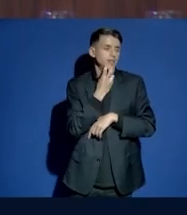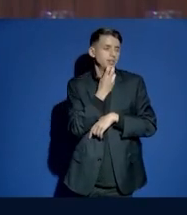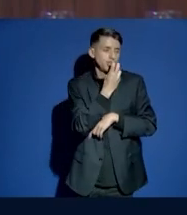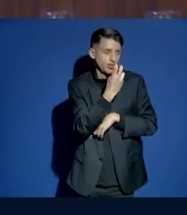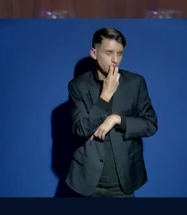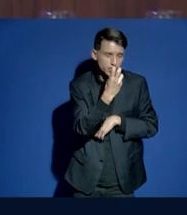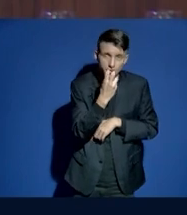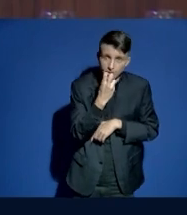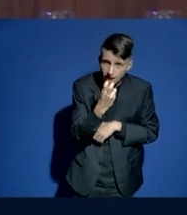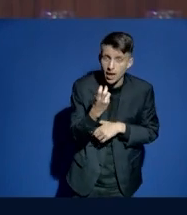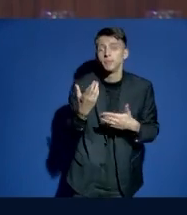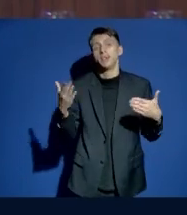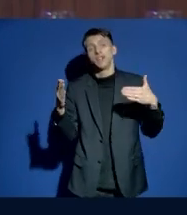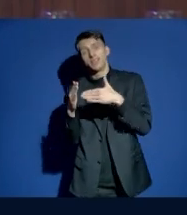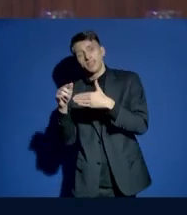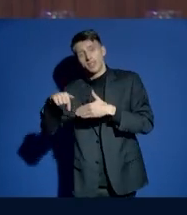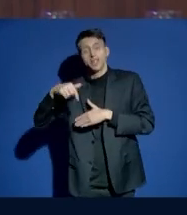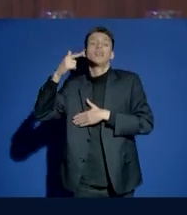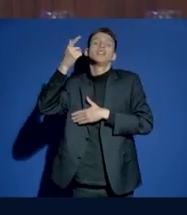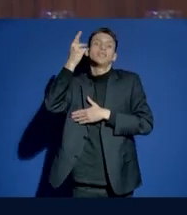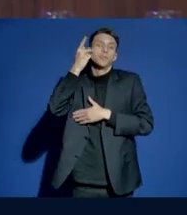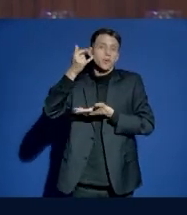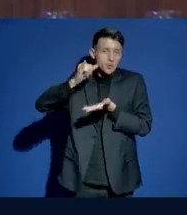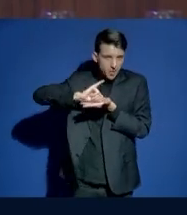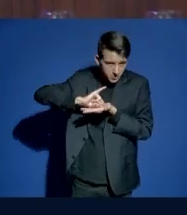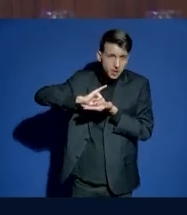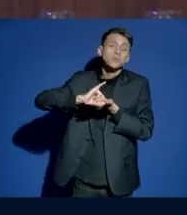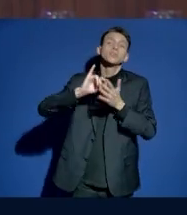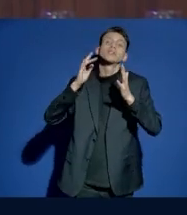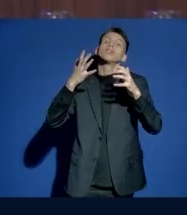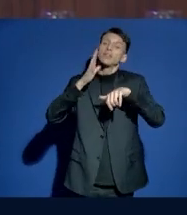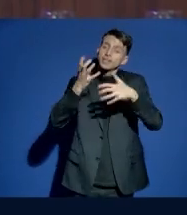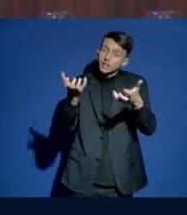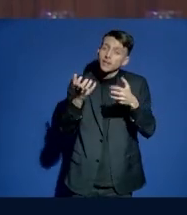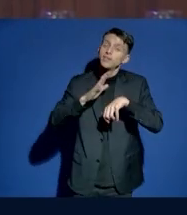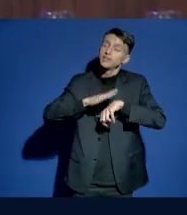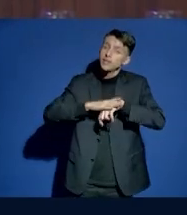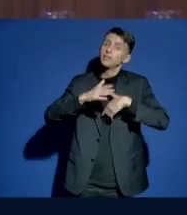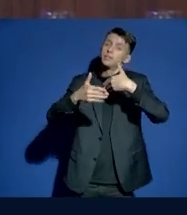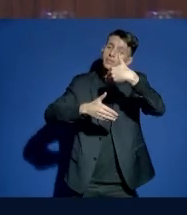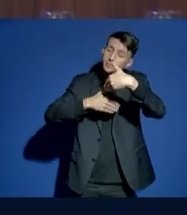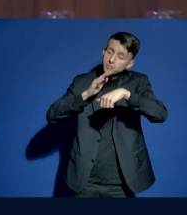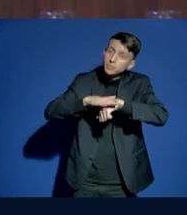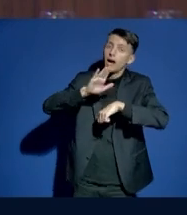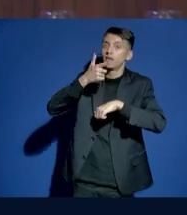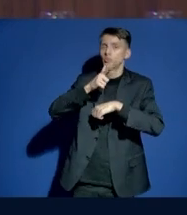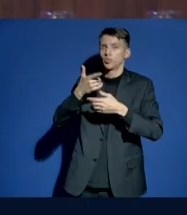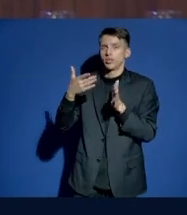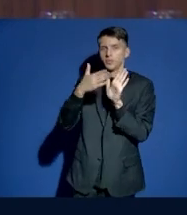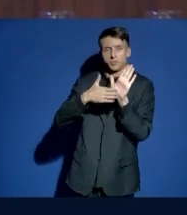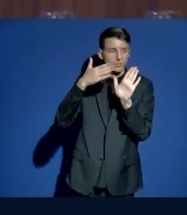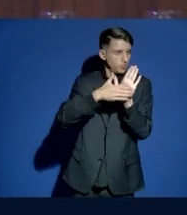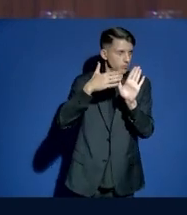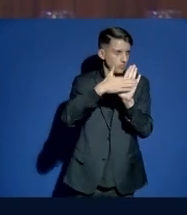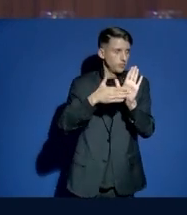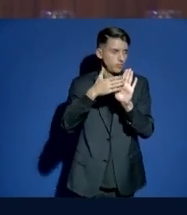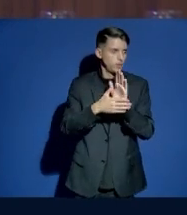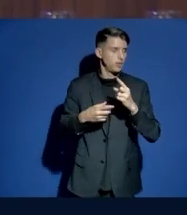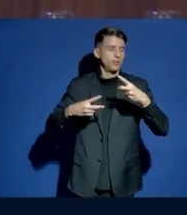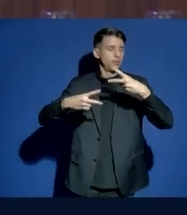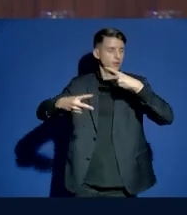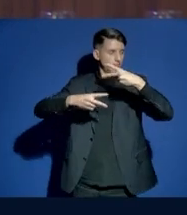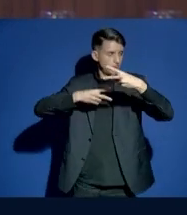São José dos Campos que a nossa ideia é irrigar com transporte Ferroviário de passageiros O entorno aqui da região metropolitana de São Paulo